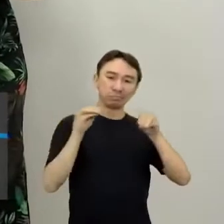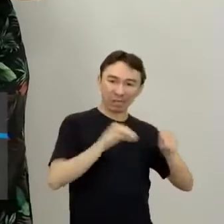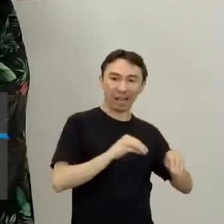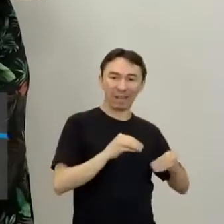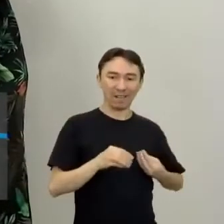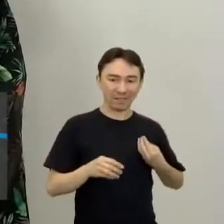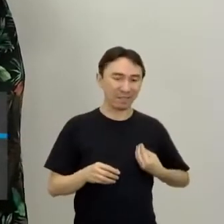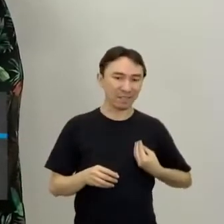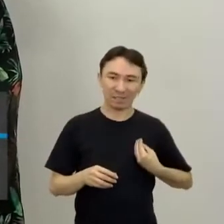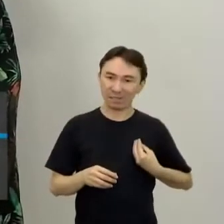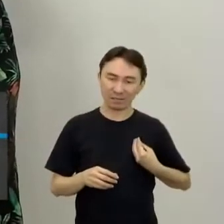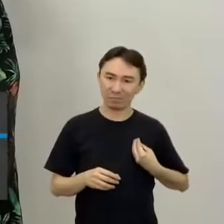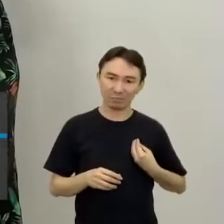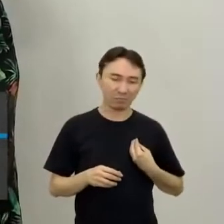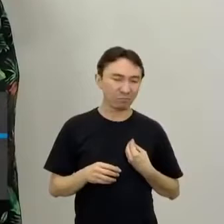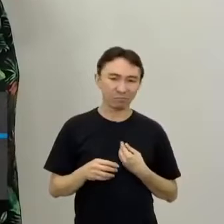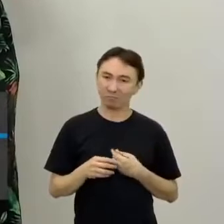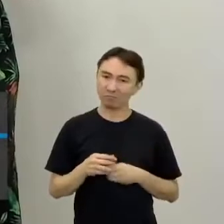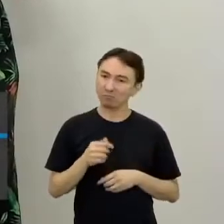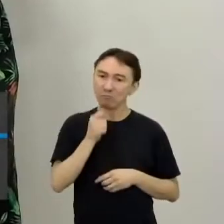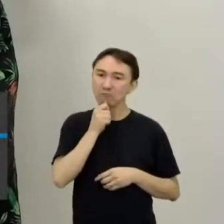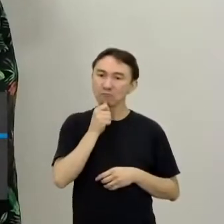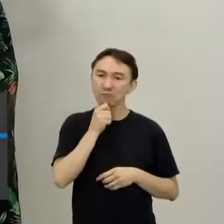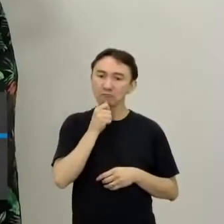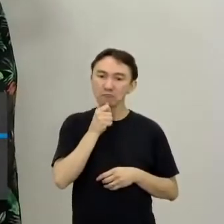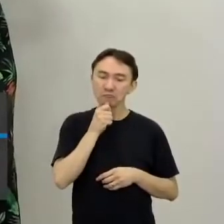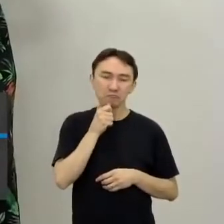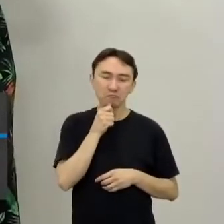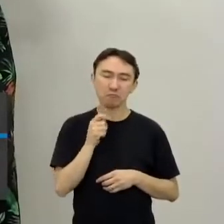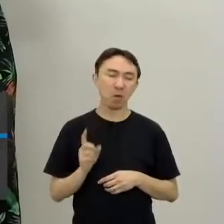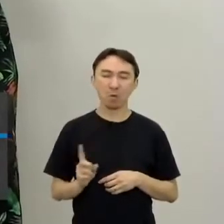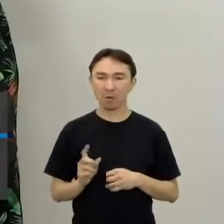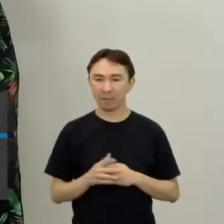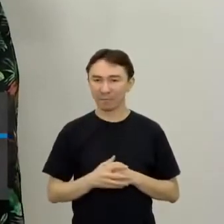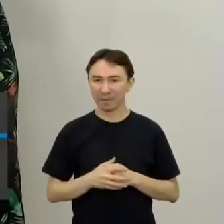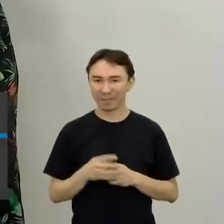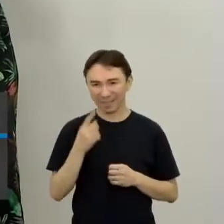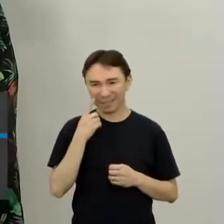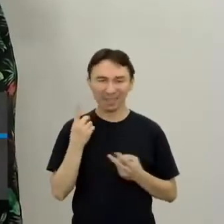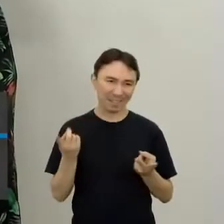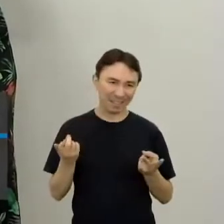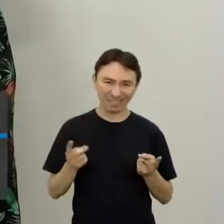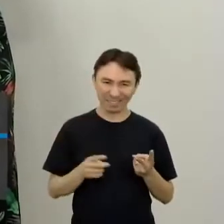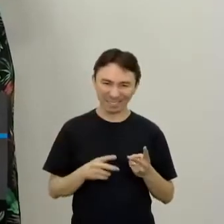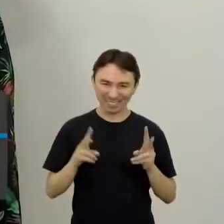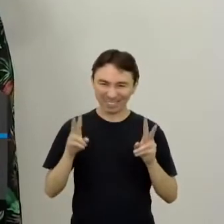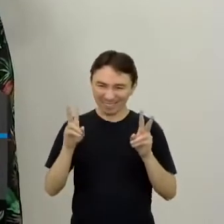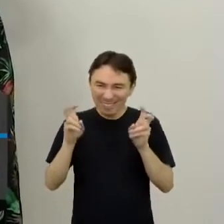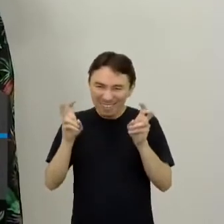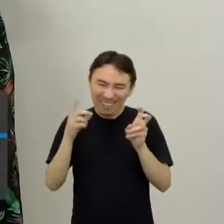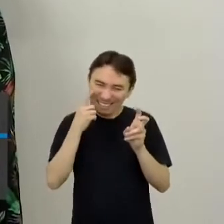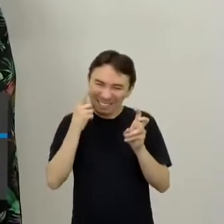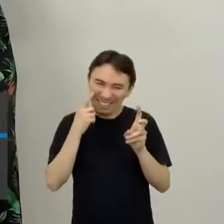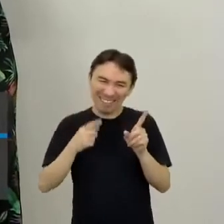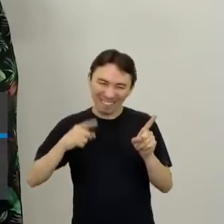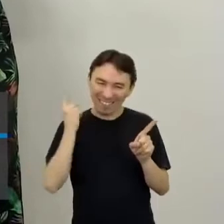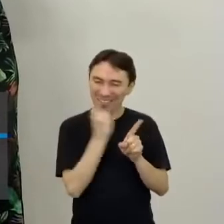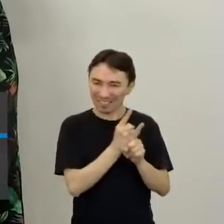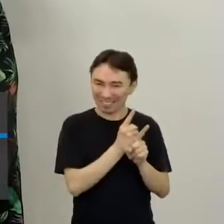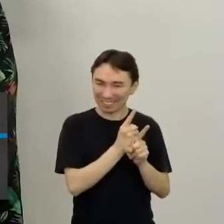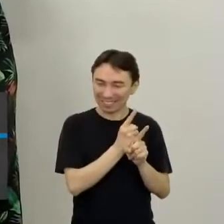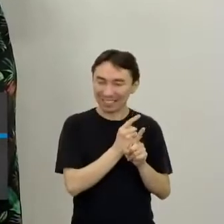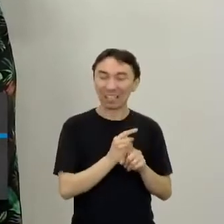vindo morar aqui na porção deles, né? Da América que eles descobriram. Eles estavam